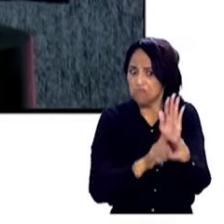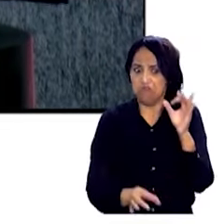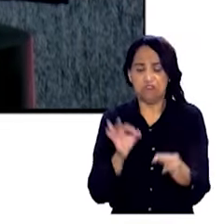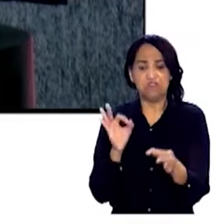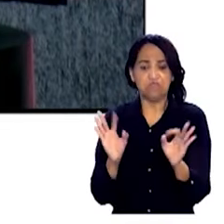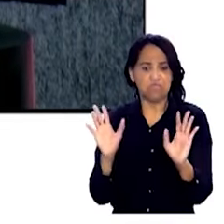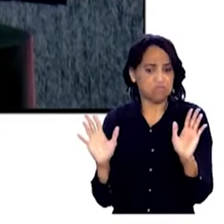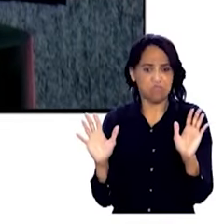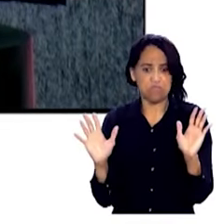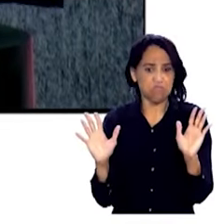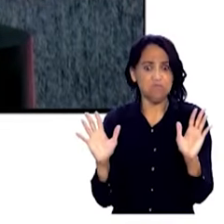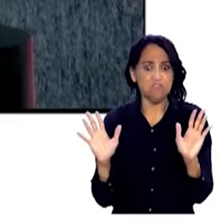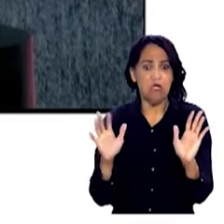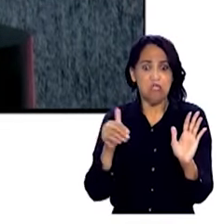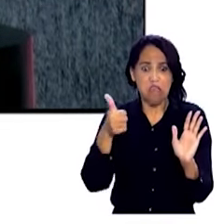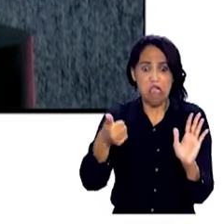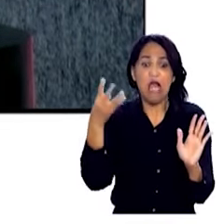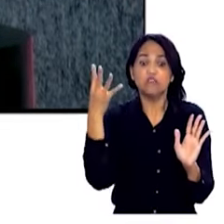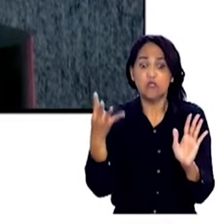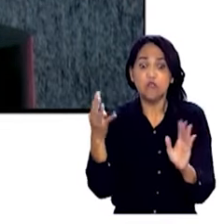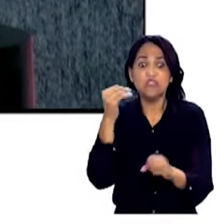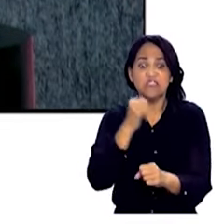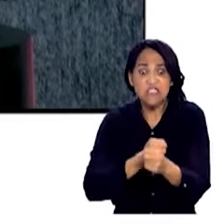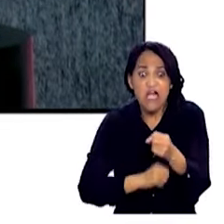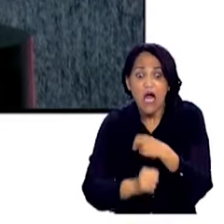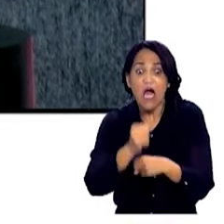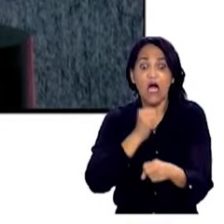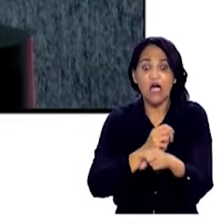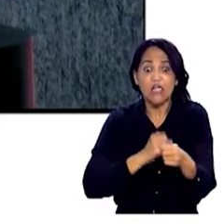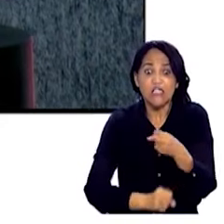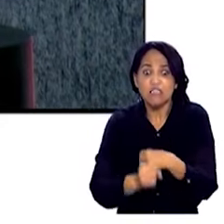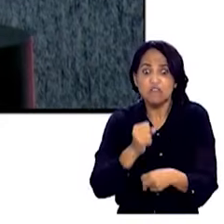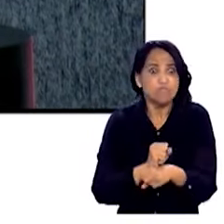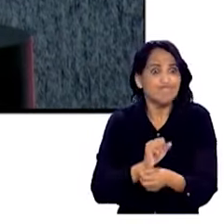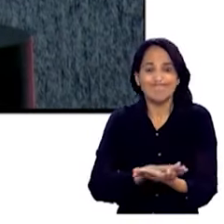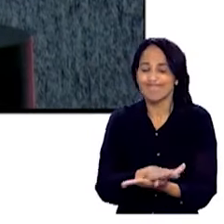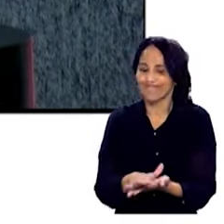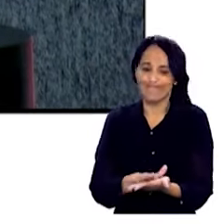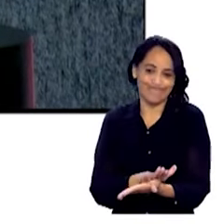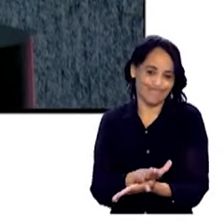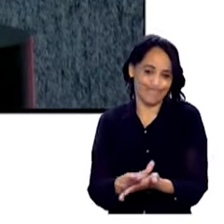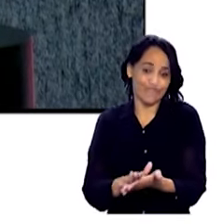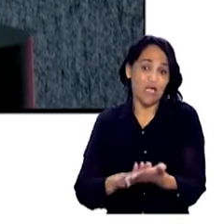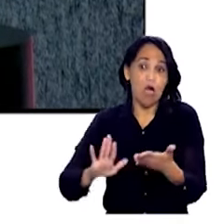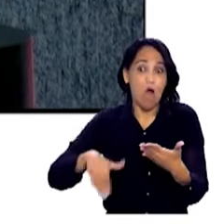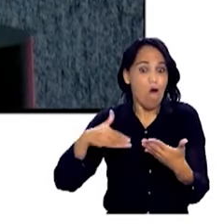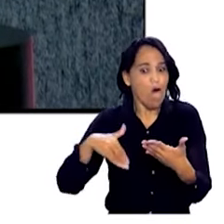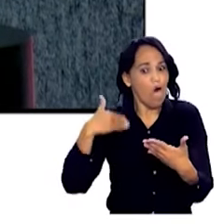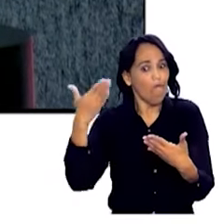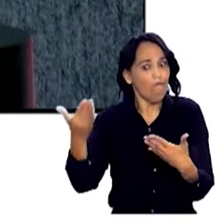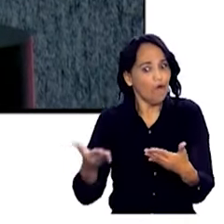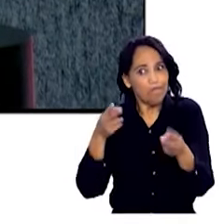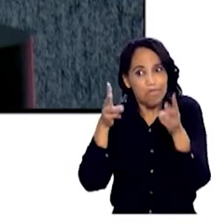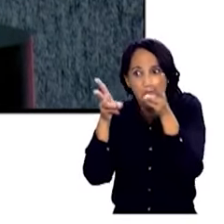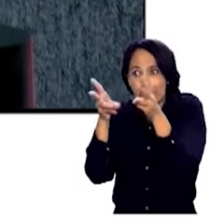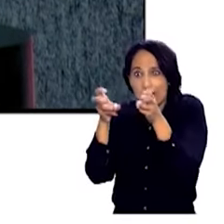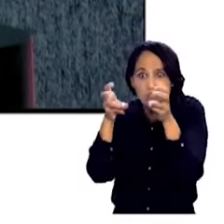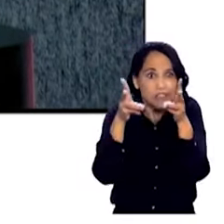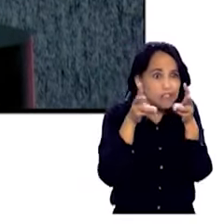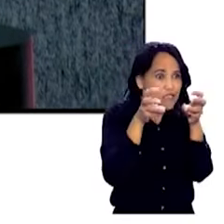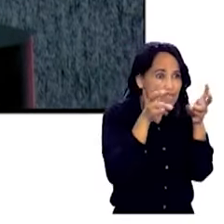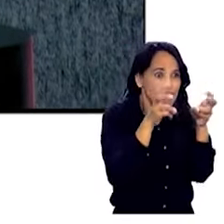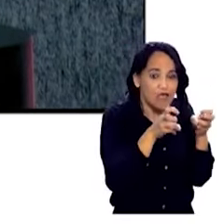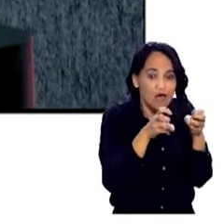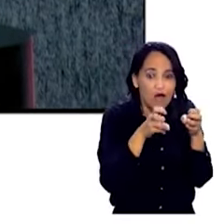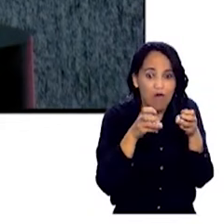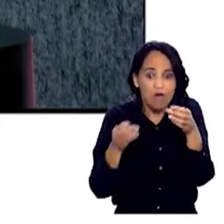14 anos 15 anos isso não é nada e quando a gente olha hoje para a produção